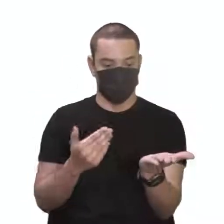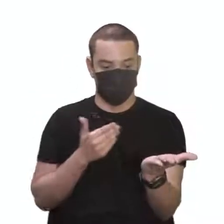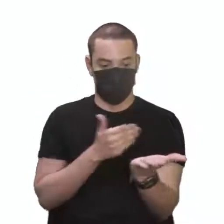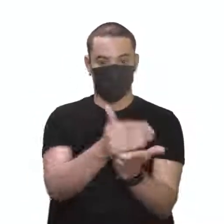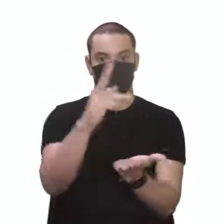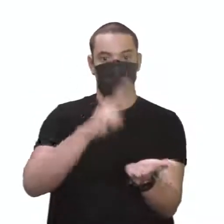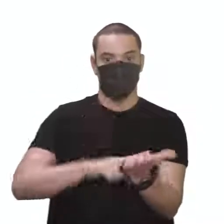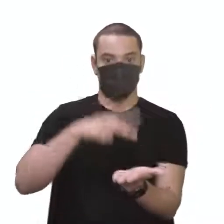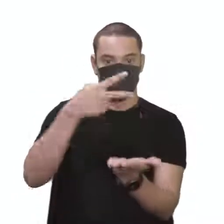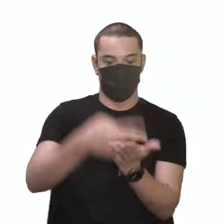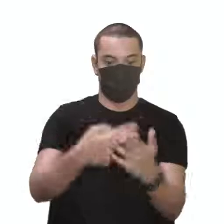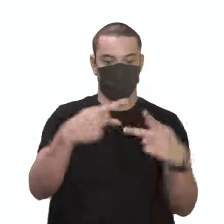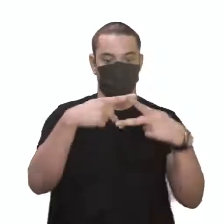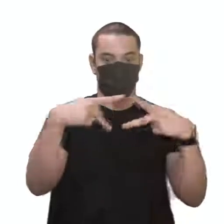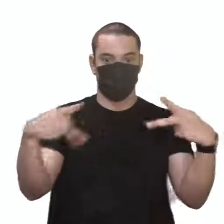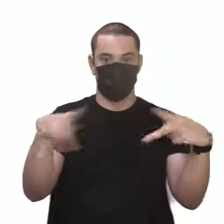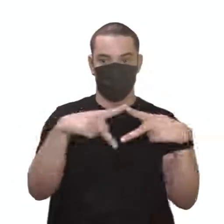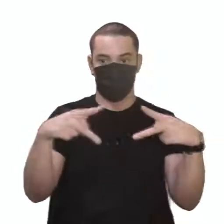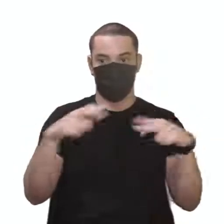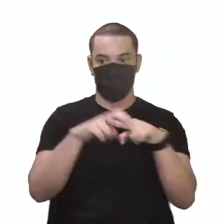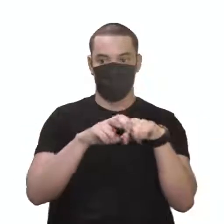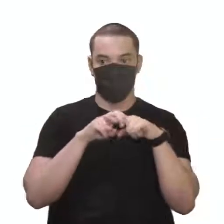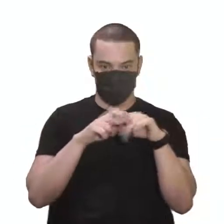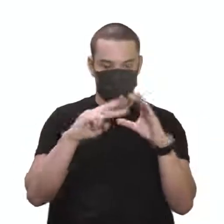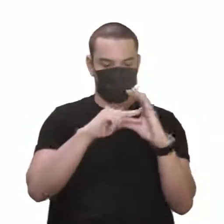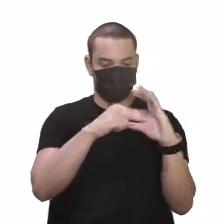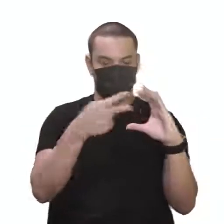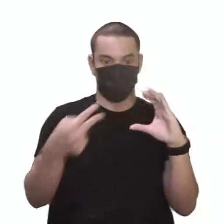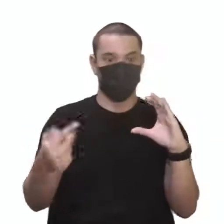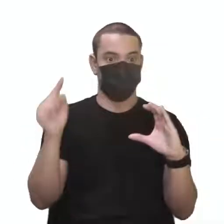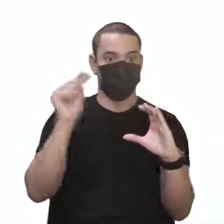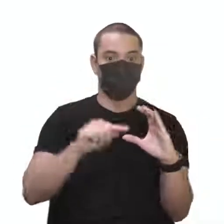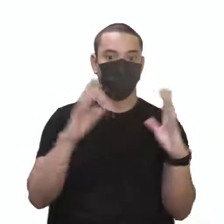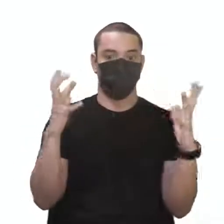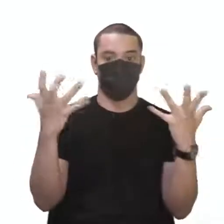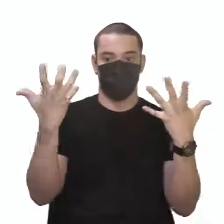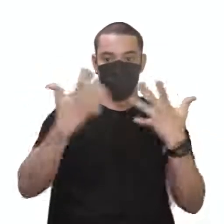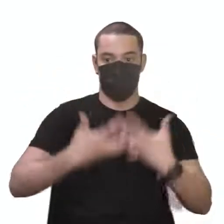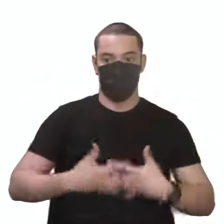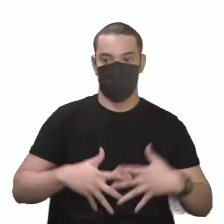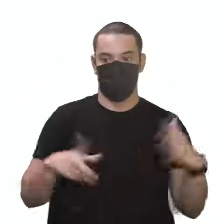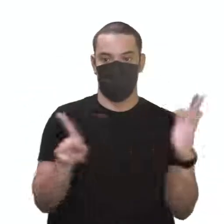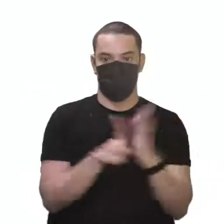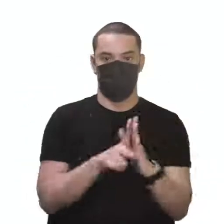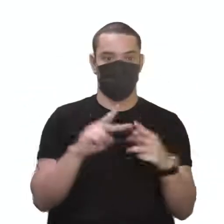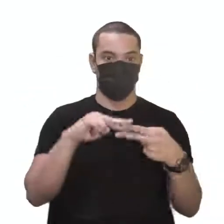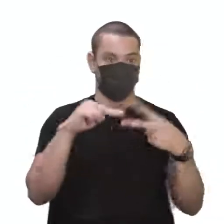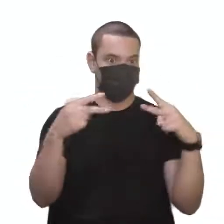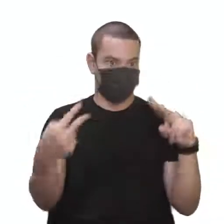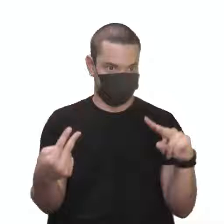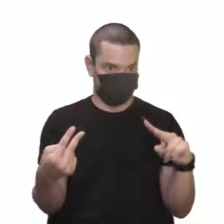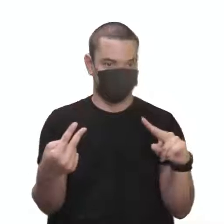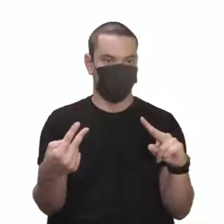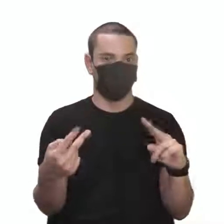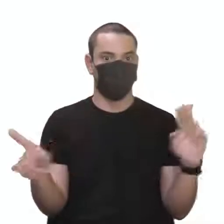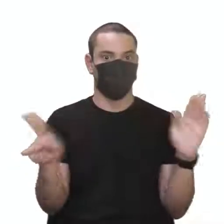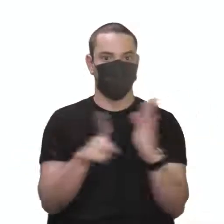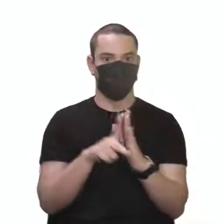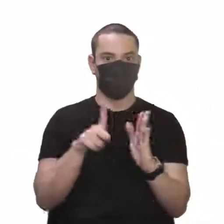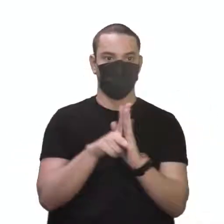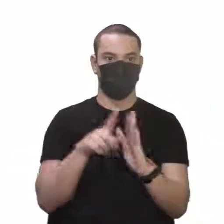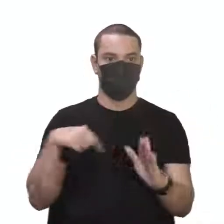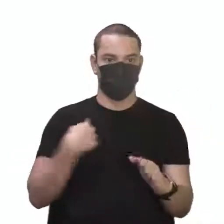as proteínas. Então ela é a parte, o gene é a parte funcional desse DNA. No caso do genoma humano,